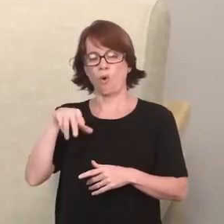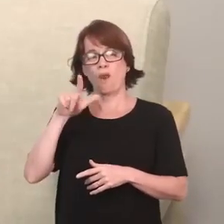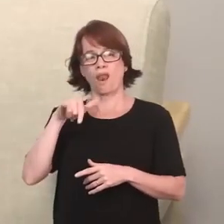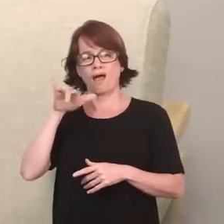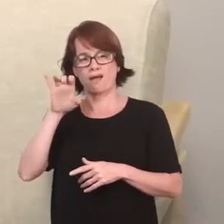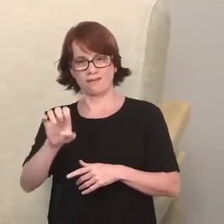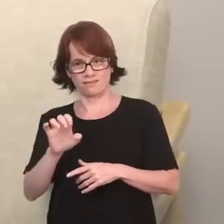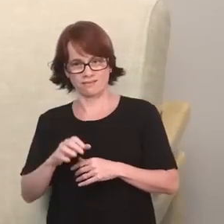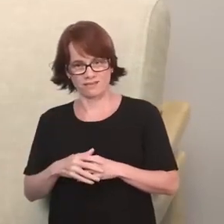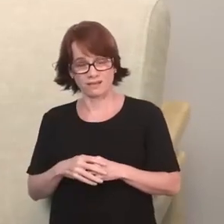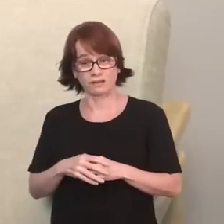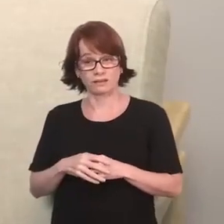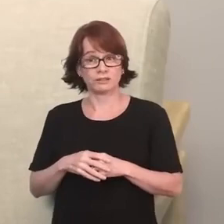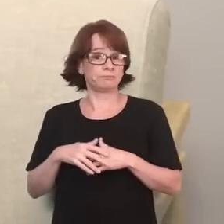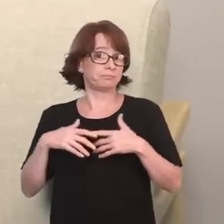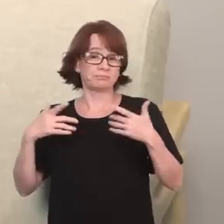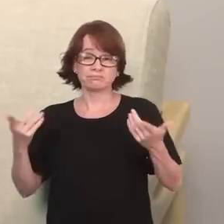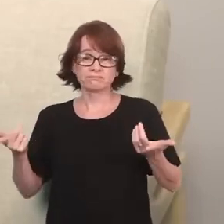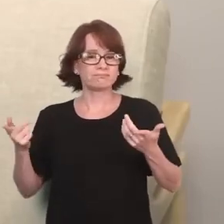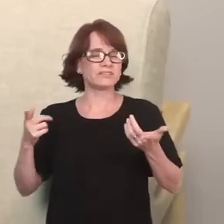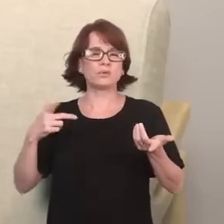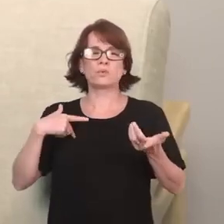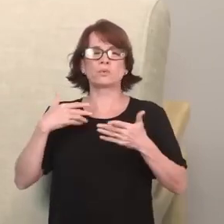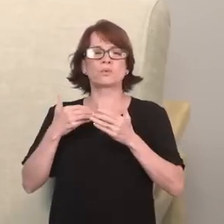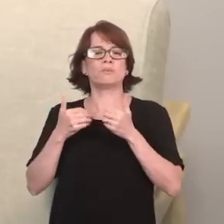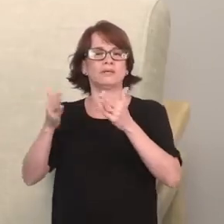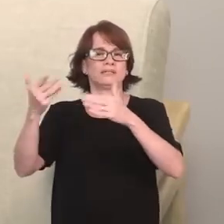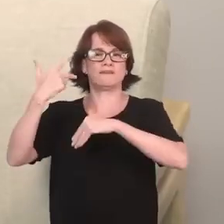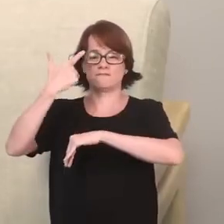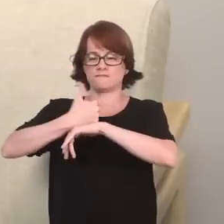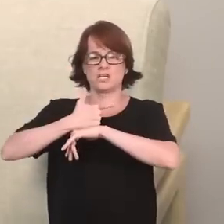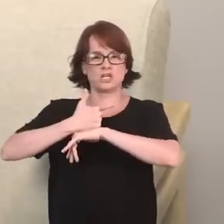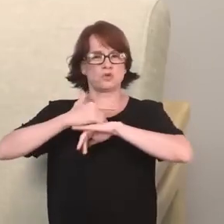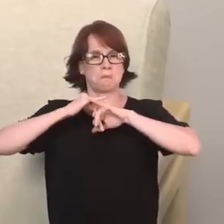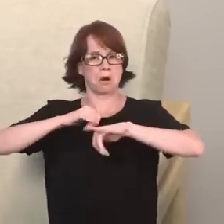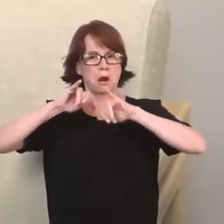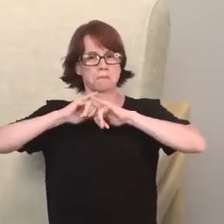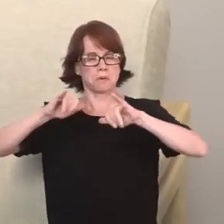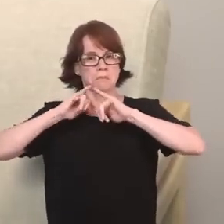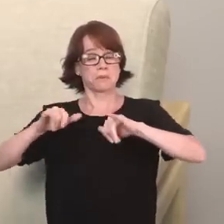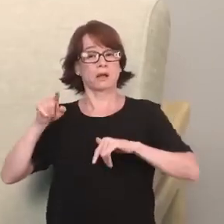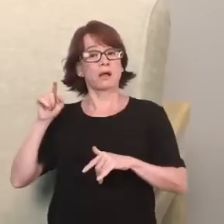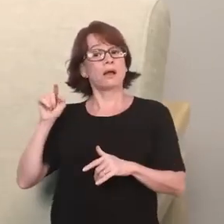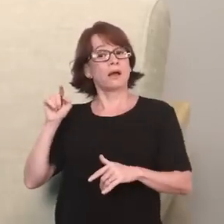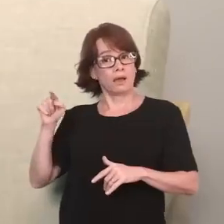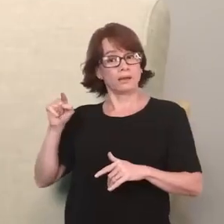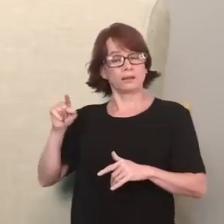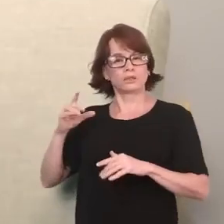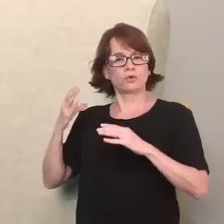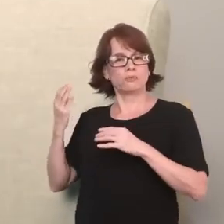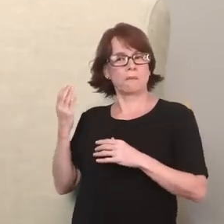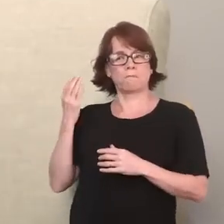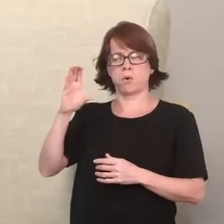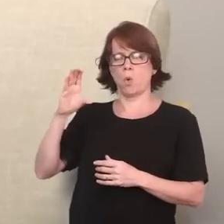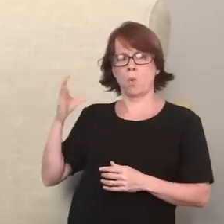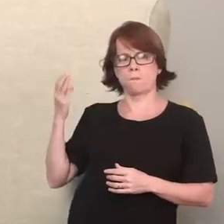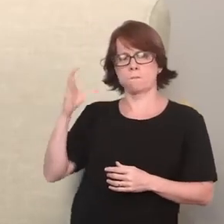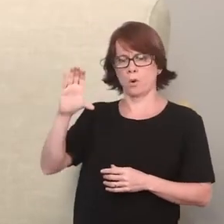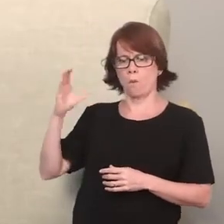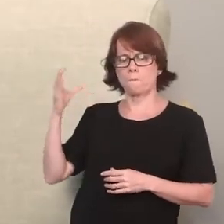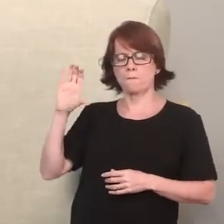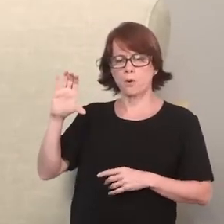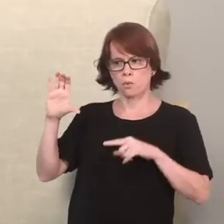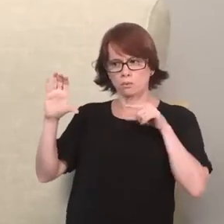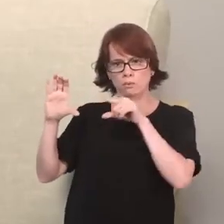me convidaram, né, para entrar nessa página, fazer parte. Eu comecei a gravar vídeos, e aí eles postavam um vídeo. E o meu